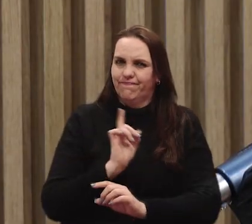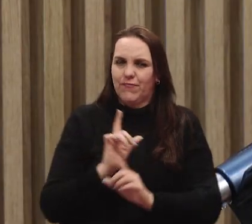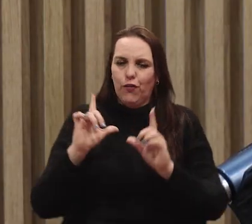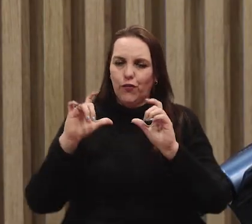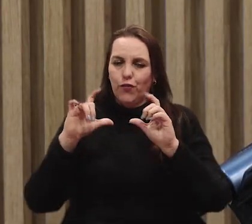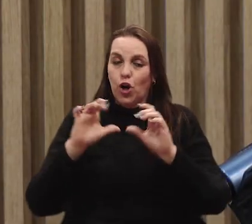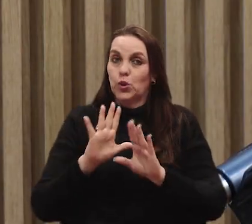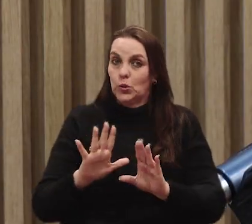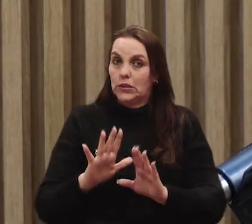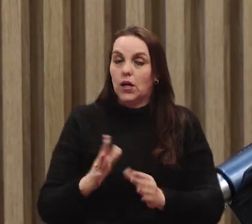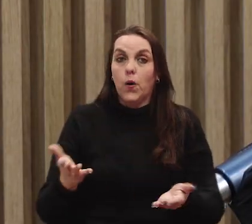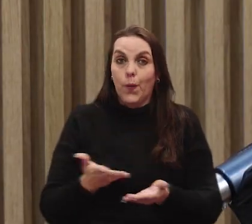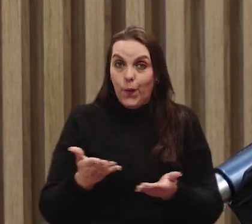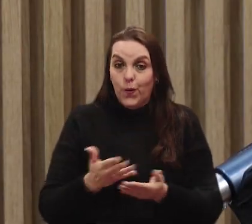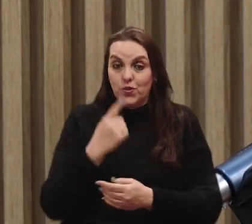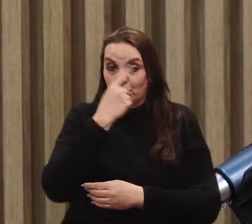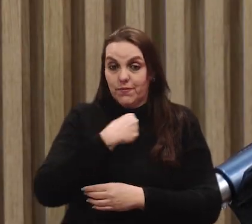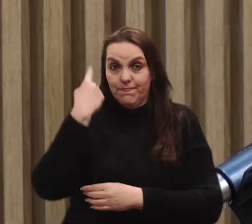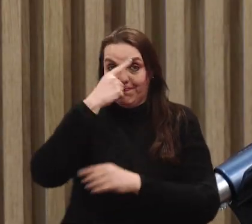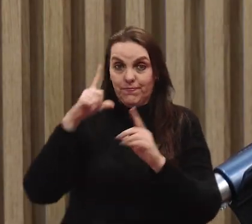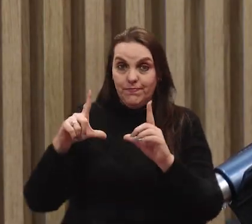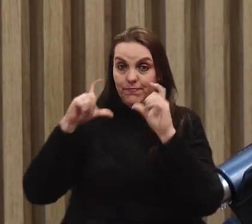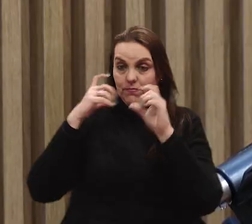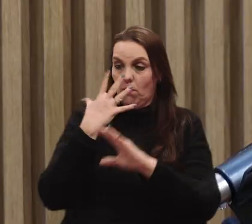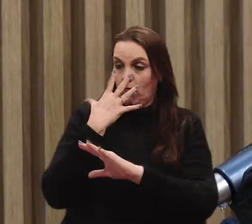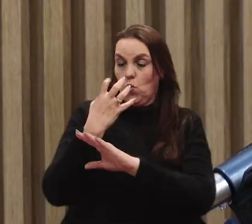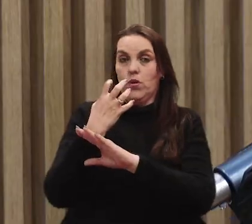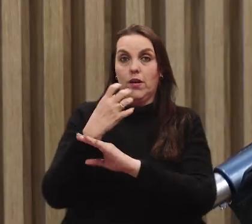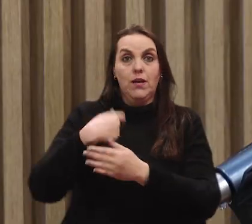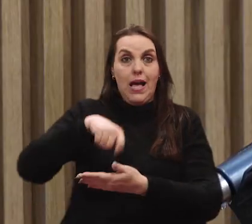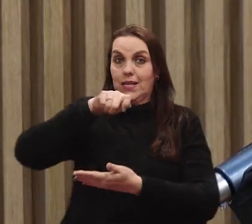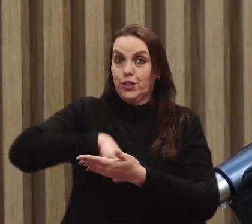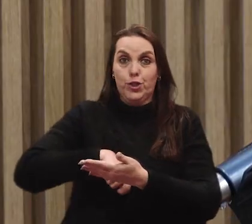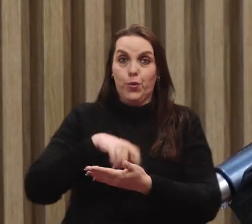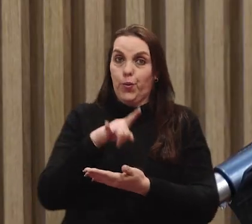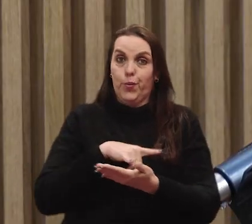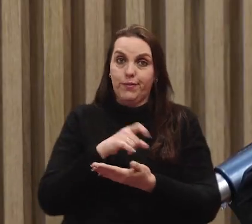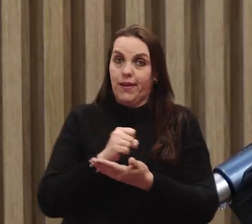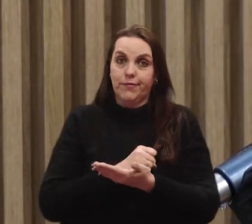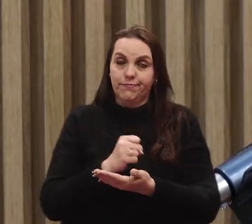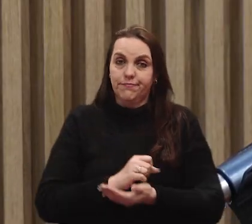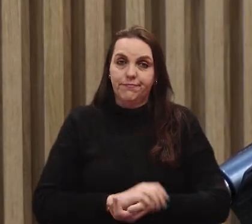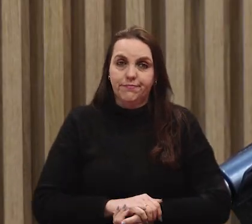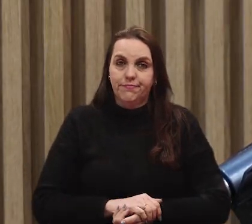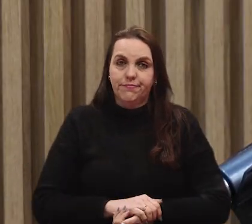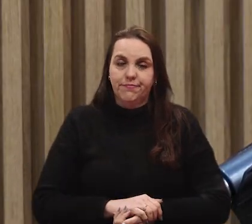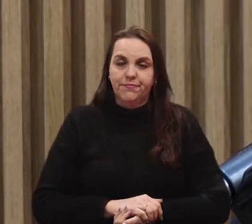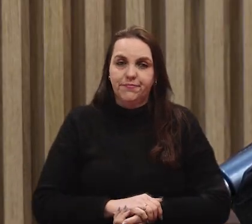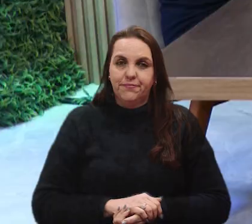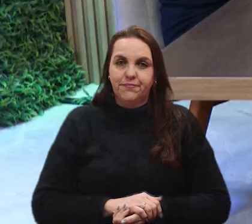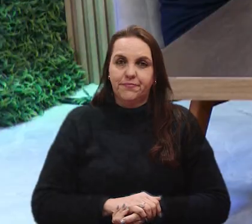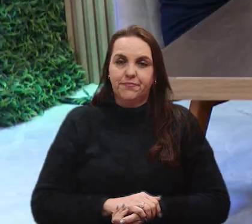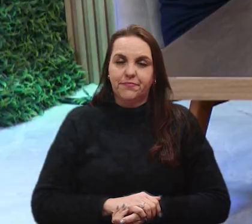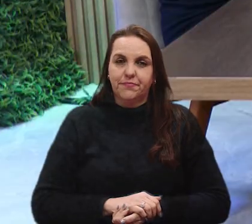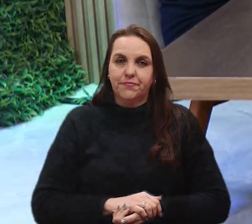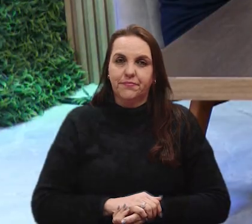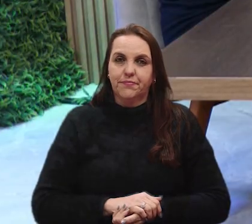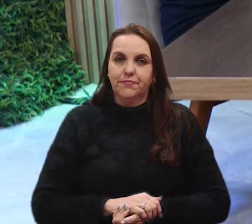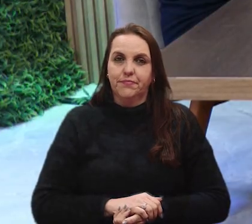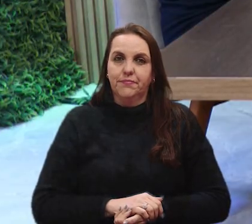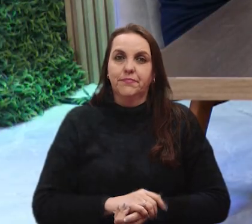por foto, porque hoje em dia a foto é um contrato assinado. Aí